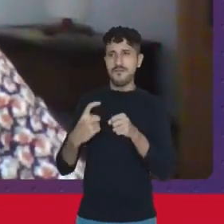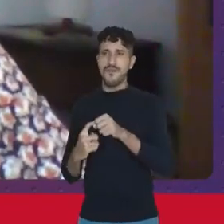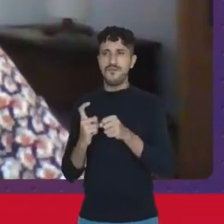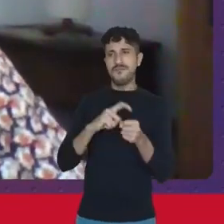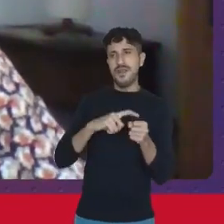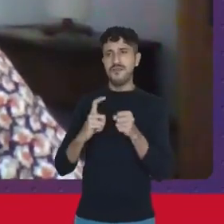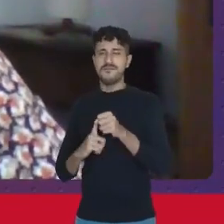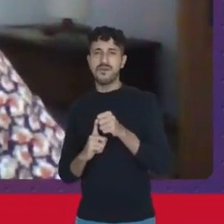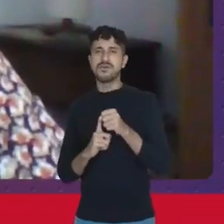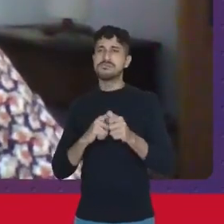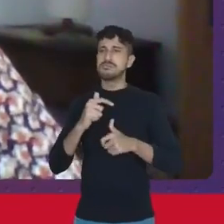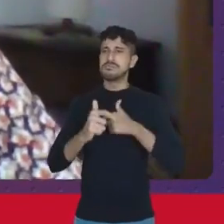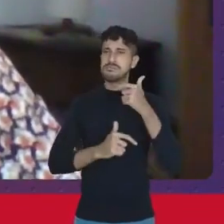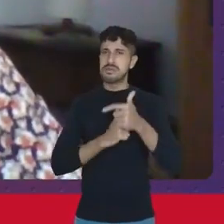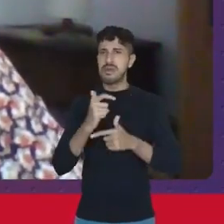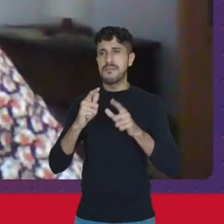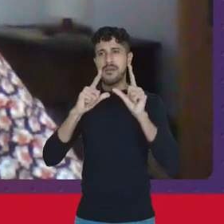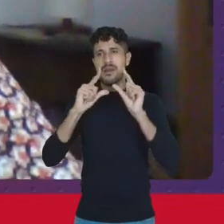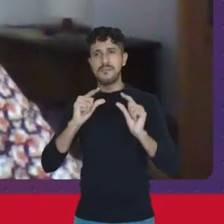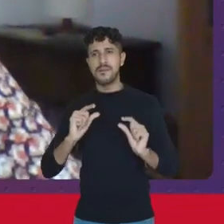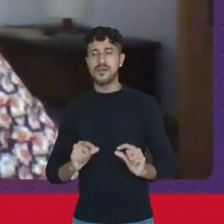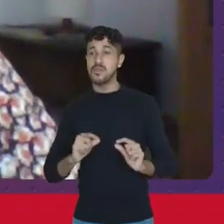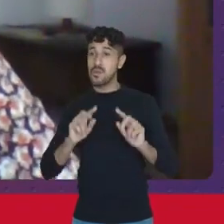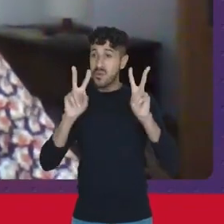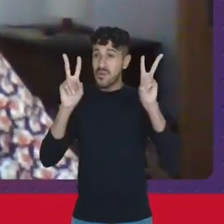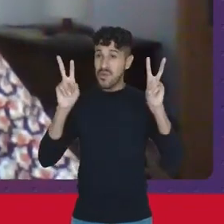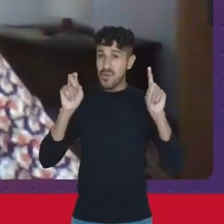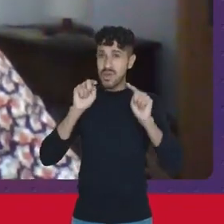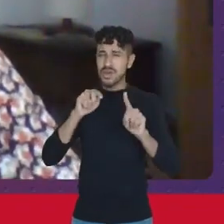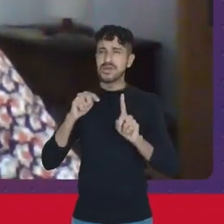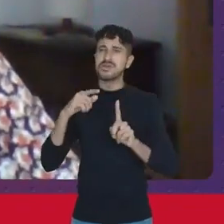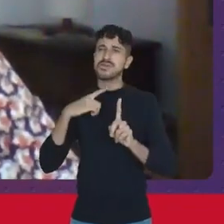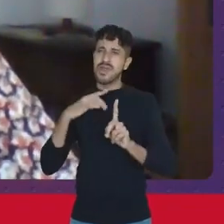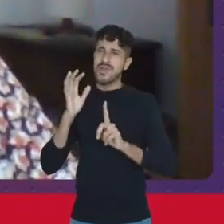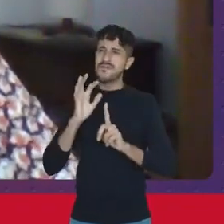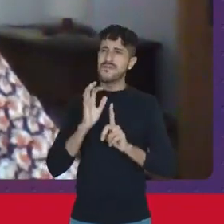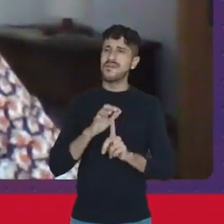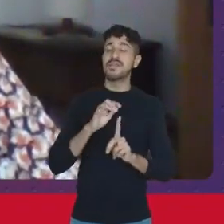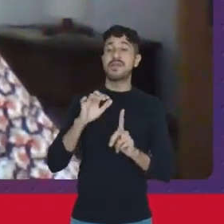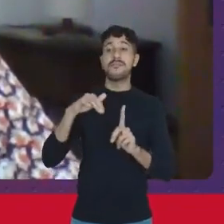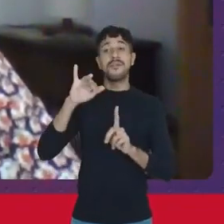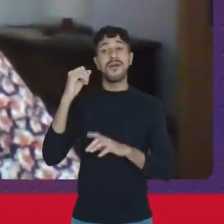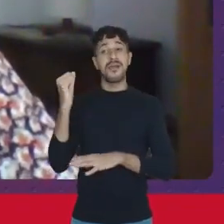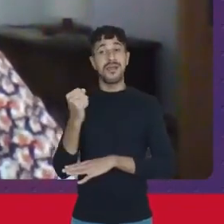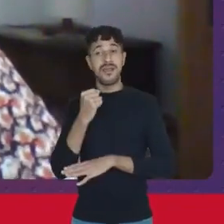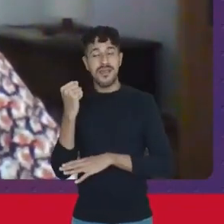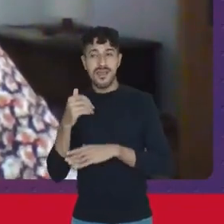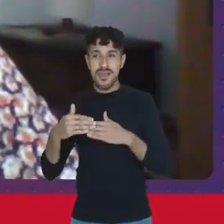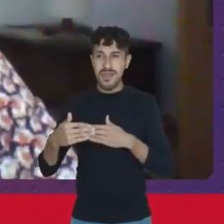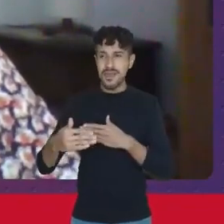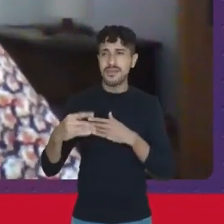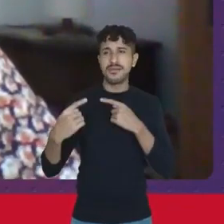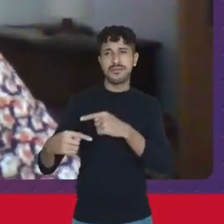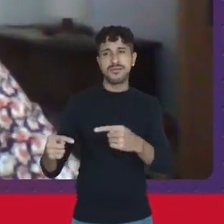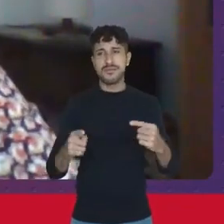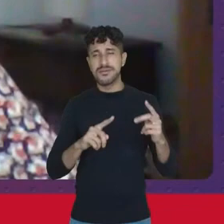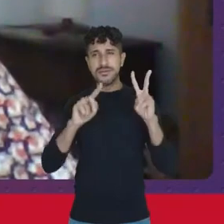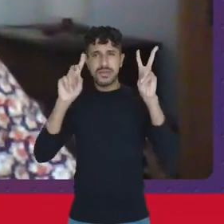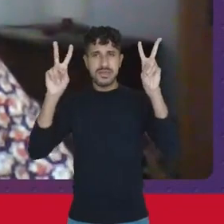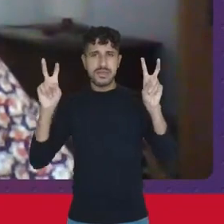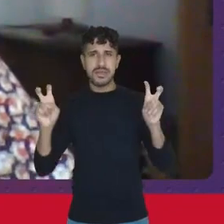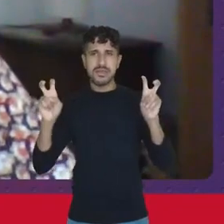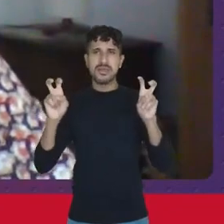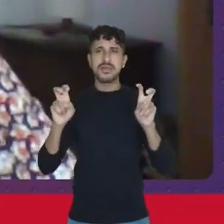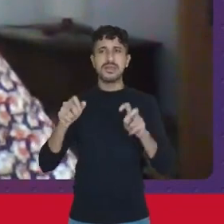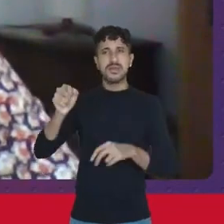numa remuneração menor, e isso vai ter impacto mais adiante na discussão sobre a questão